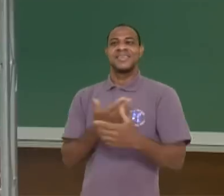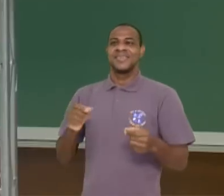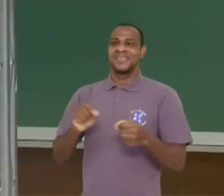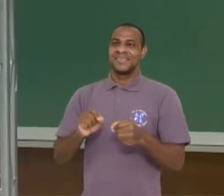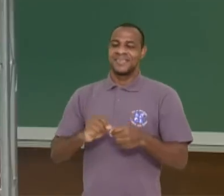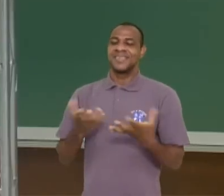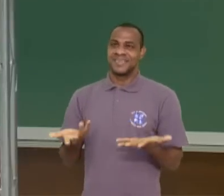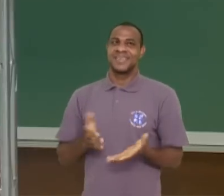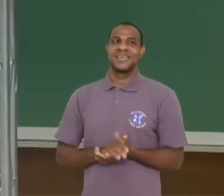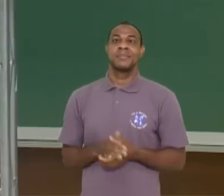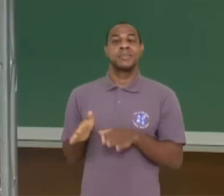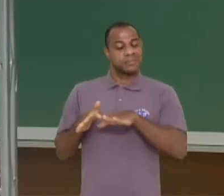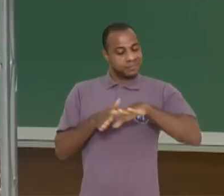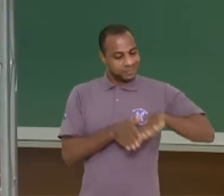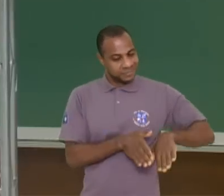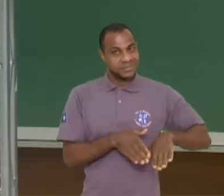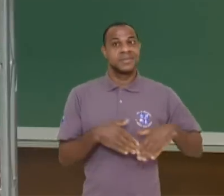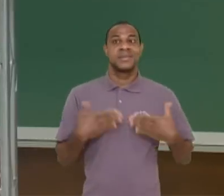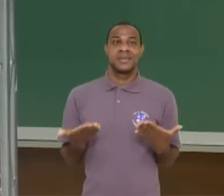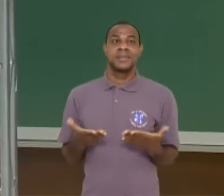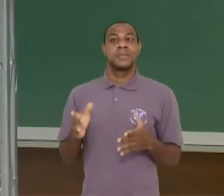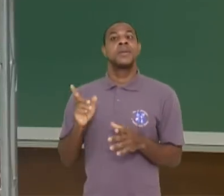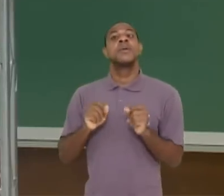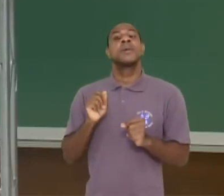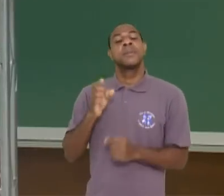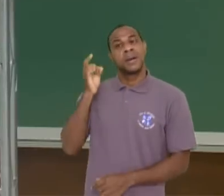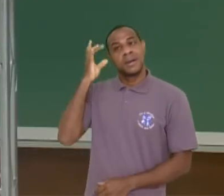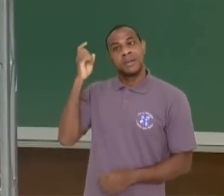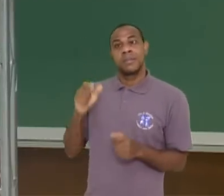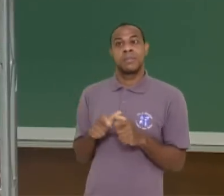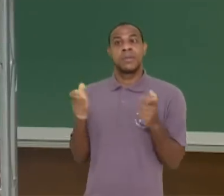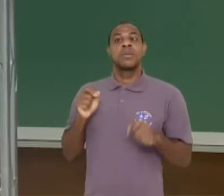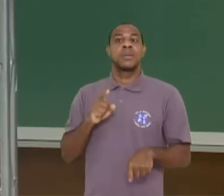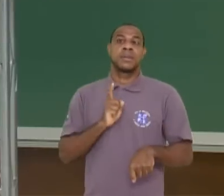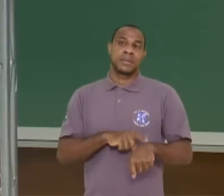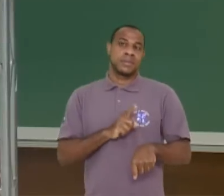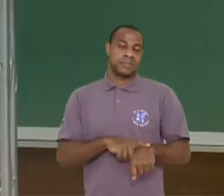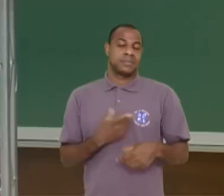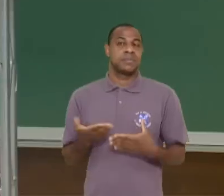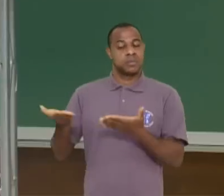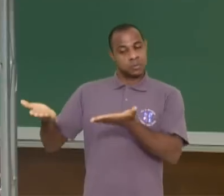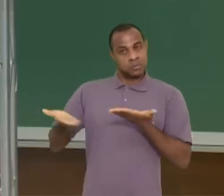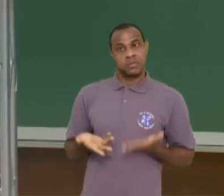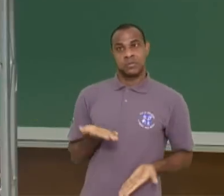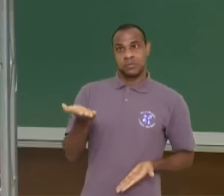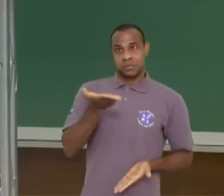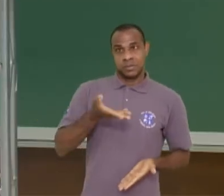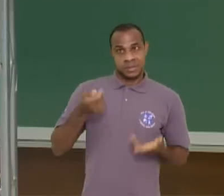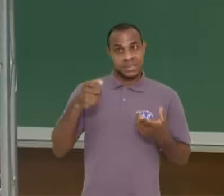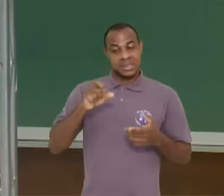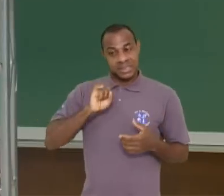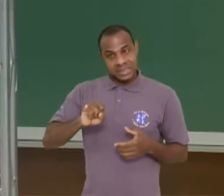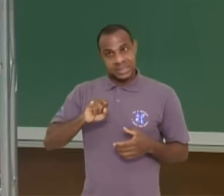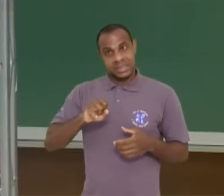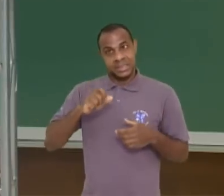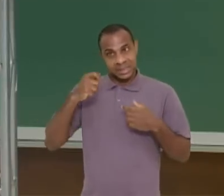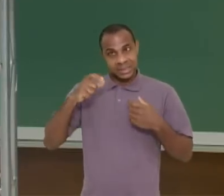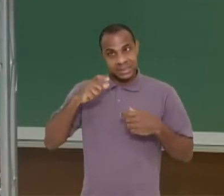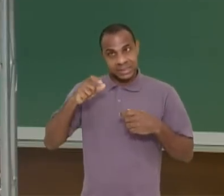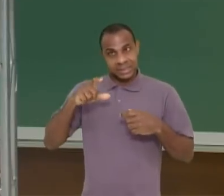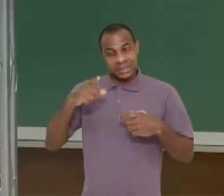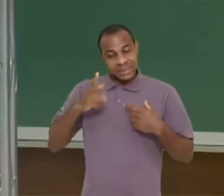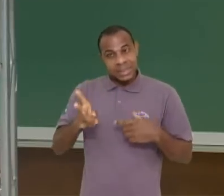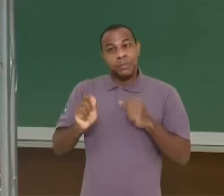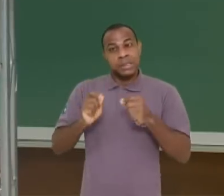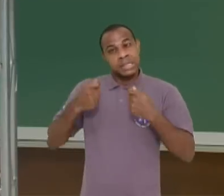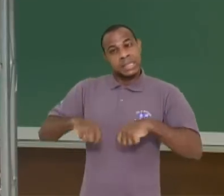exercícios, esses alongamentos para facilitar, aumentar o nosso tempo de aula, né? Então convido vocês sempre que necessário, sempre que tiver um